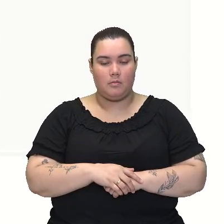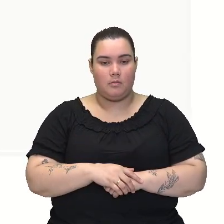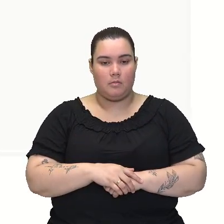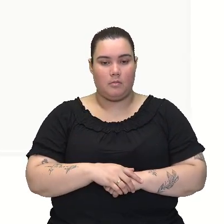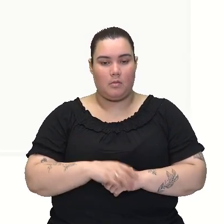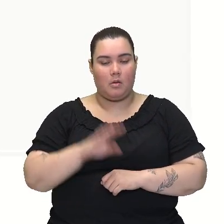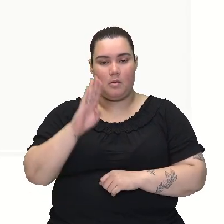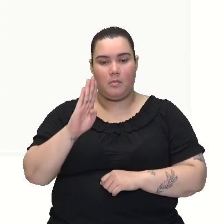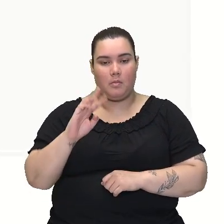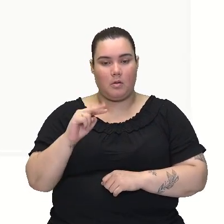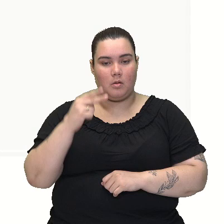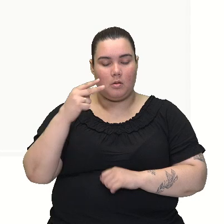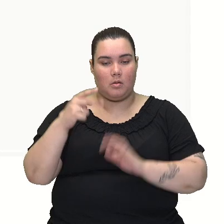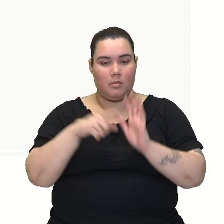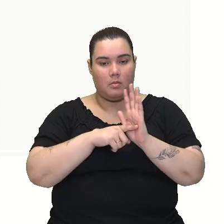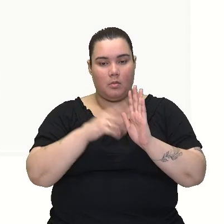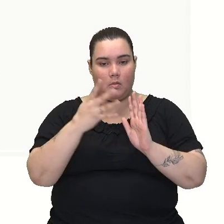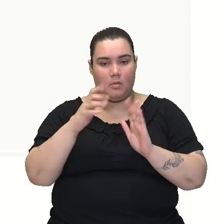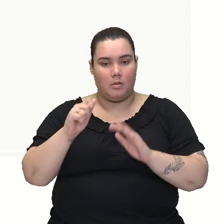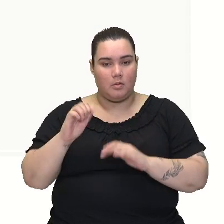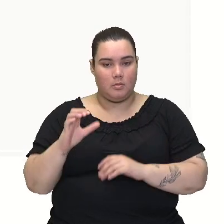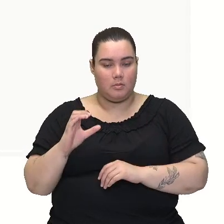ao quadrado menos 4ac.